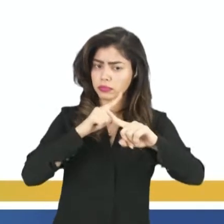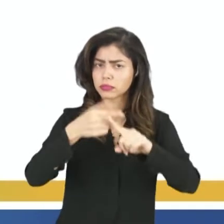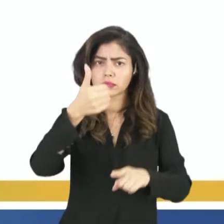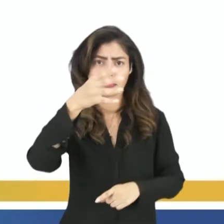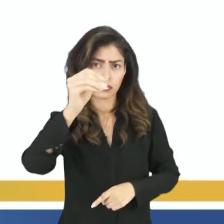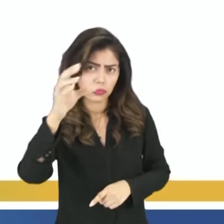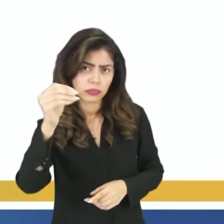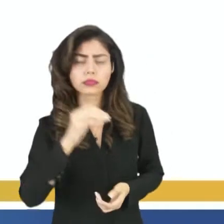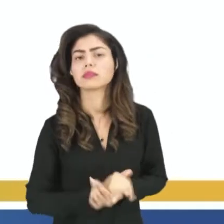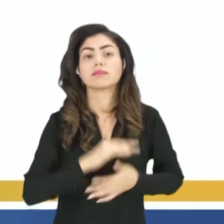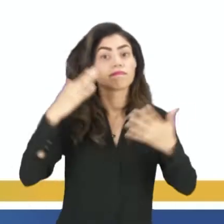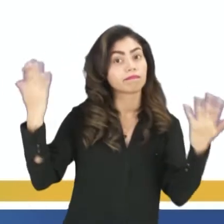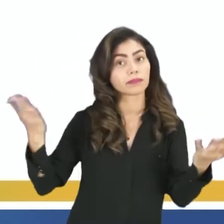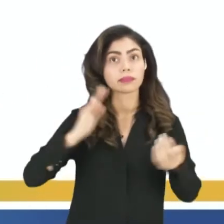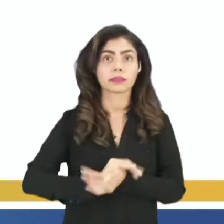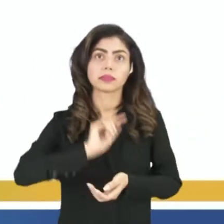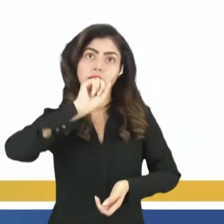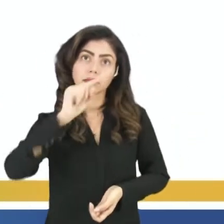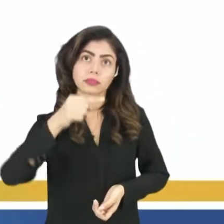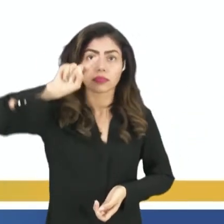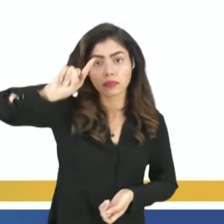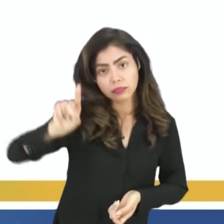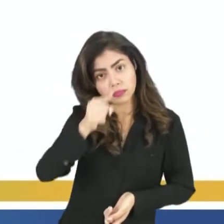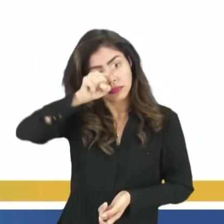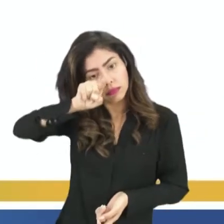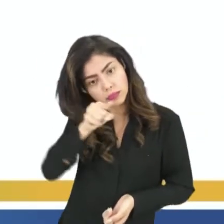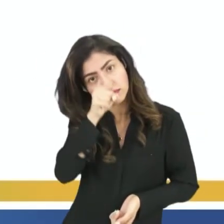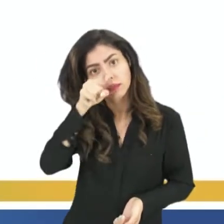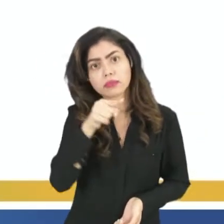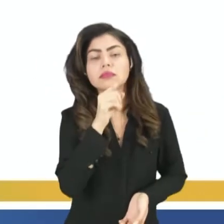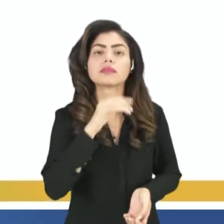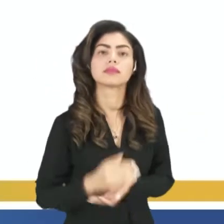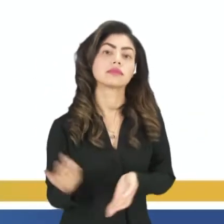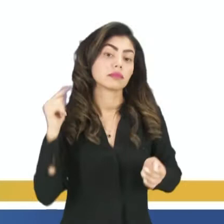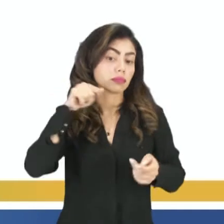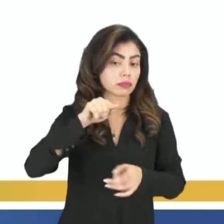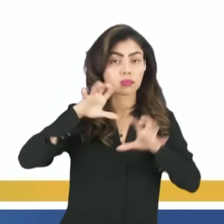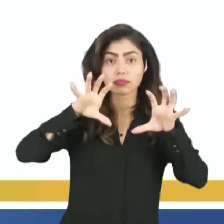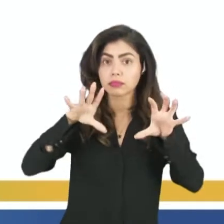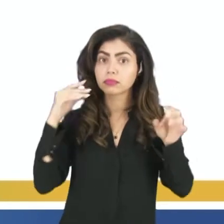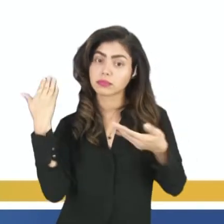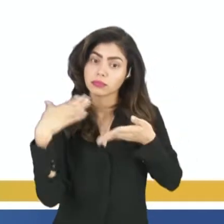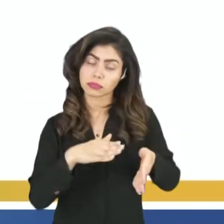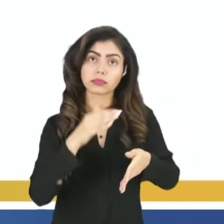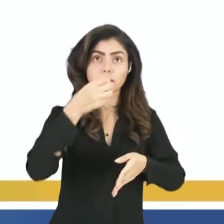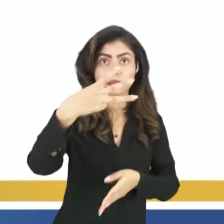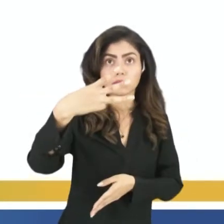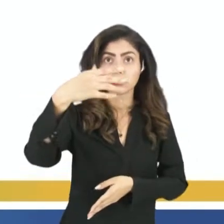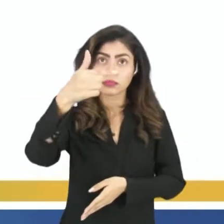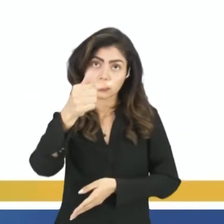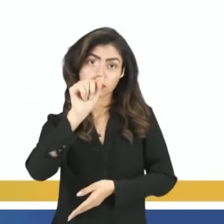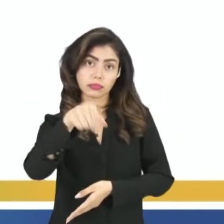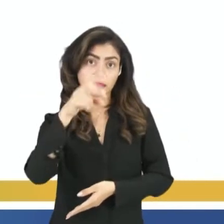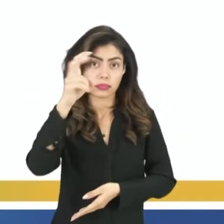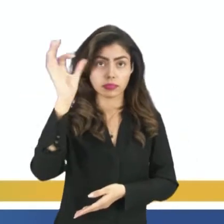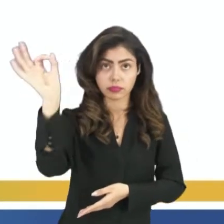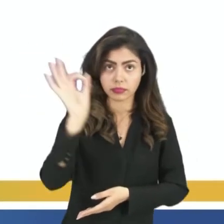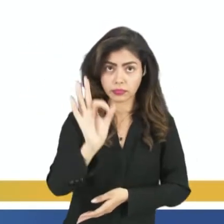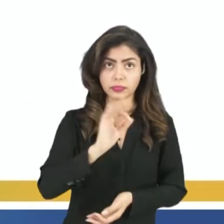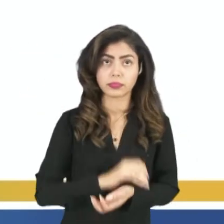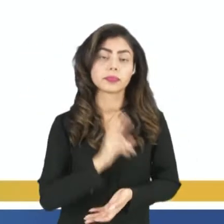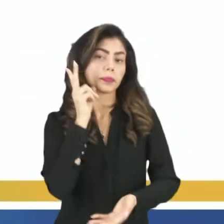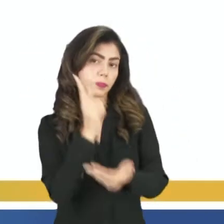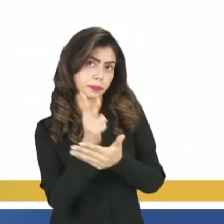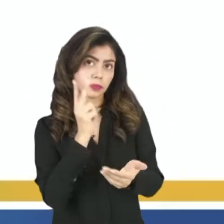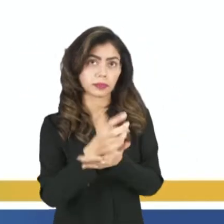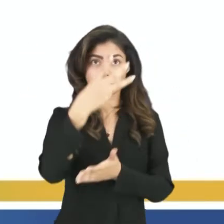100. Ora, essa vírgula anda 2 casas para a direita e assim chegamos a 37,5%. O mesmo acontecerá